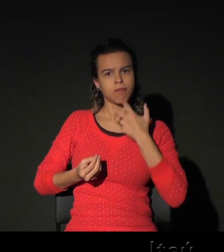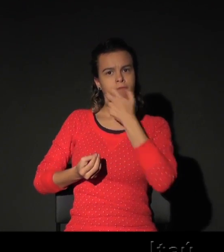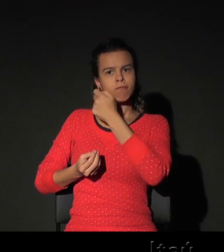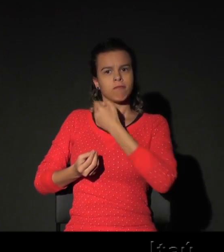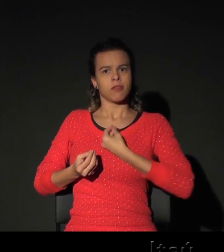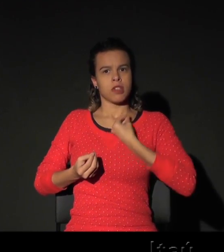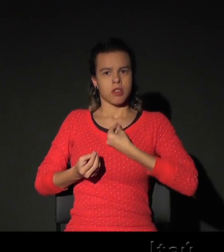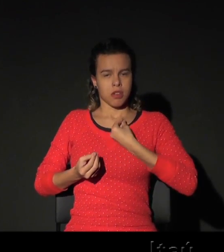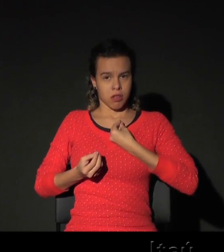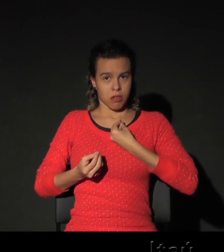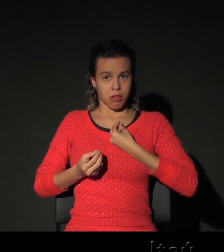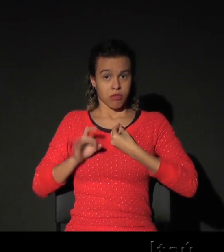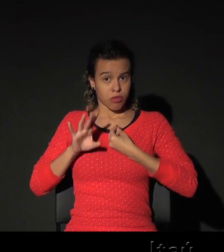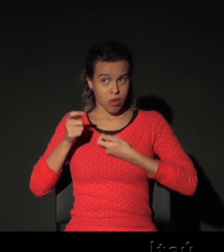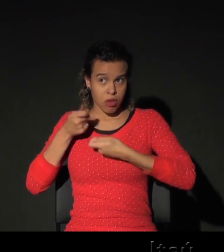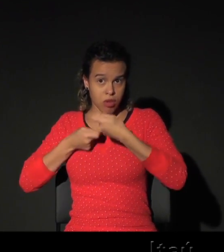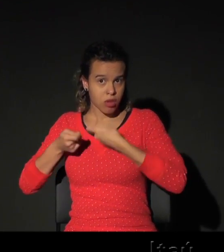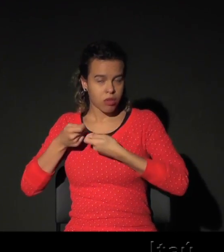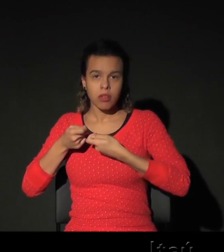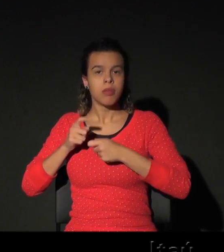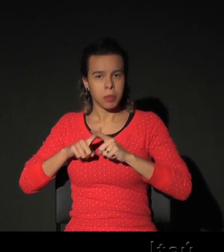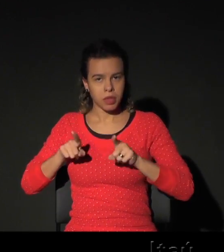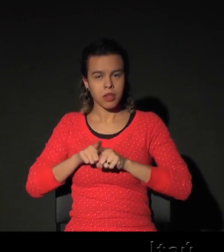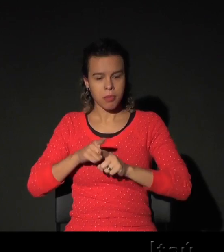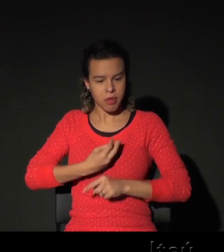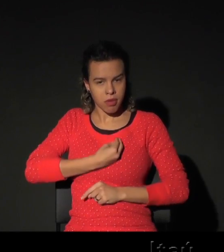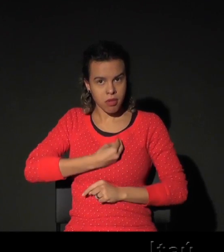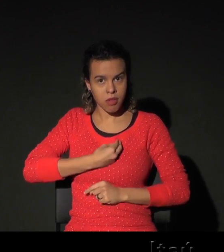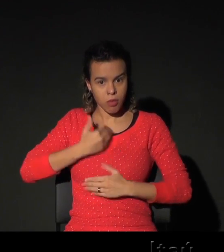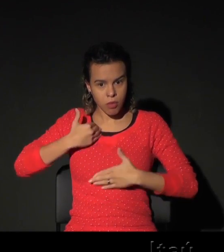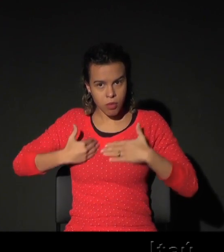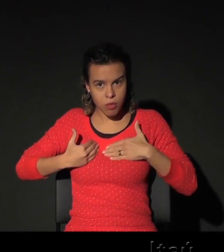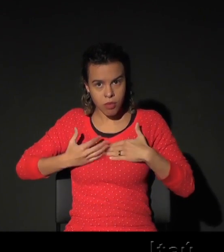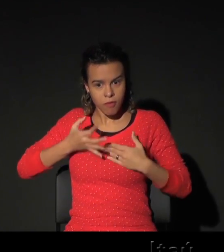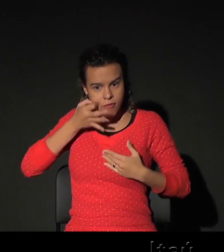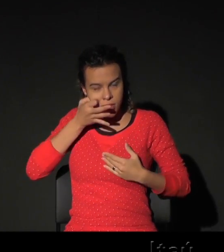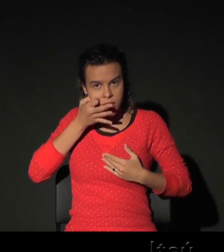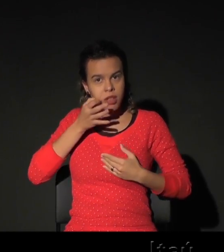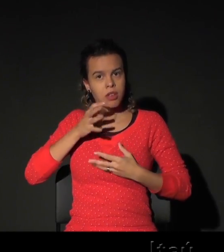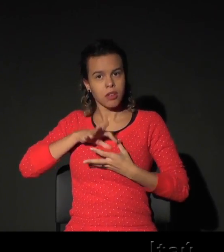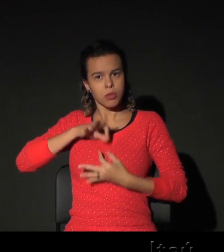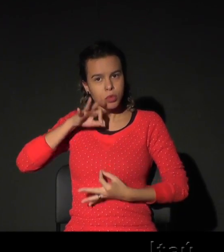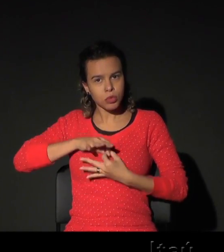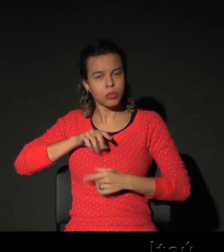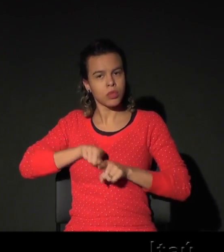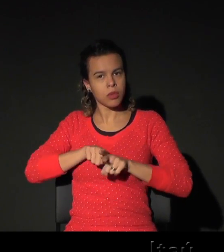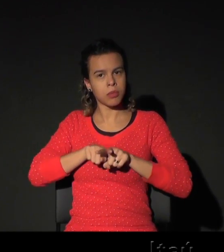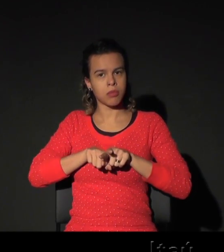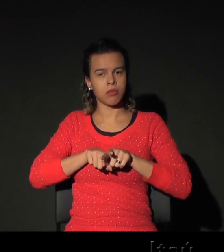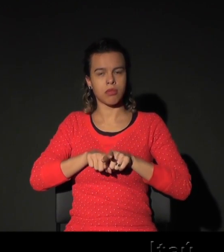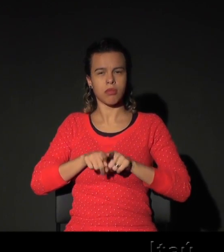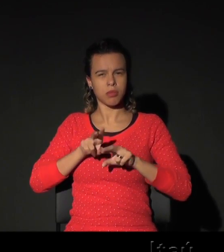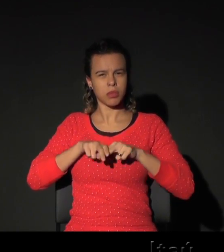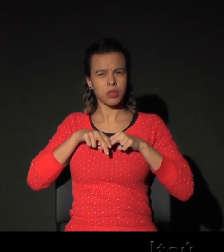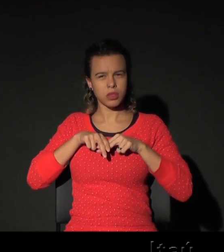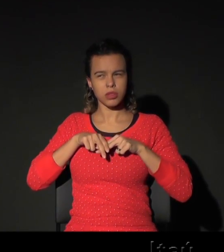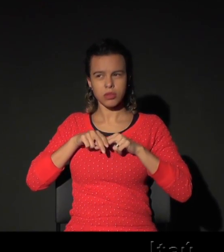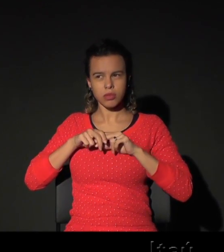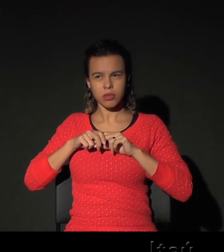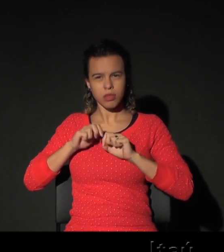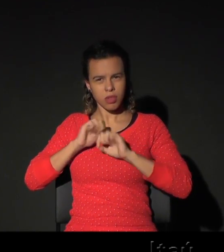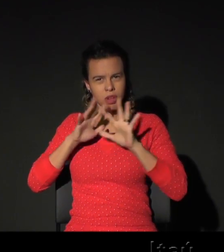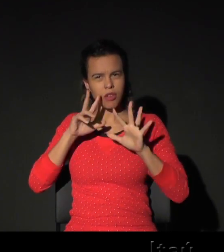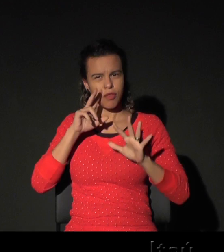Econômica mas sobrevivência física e sobrevivência espiritual por isso que ficou bem